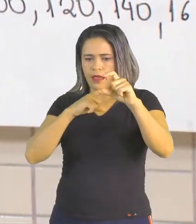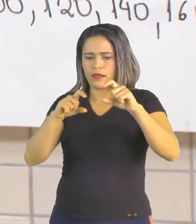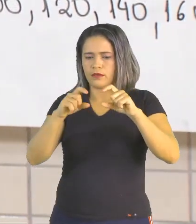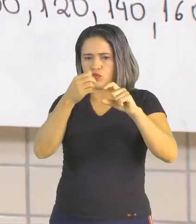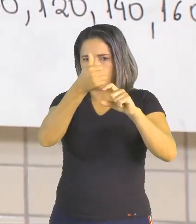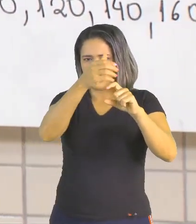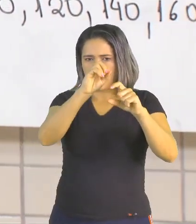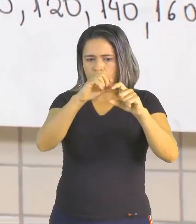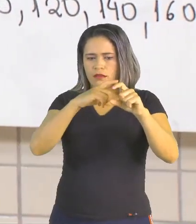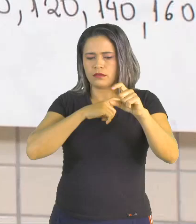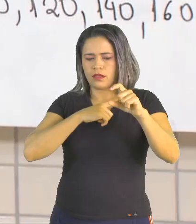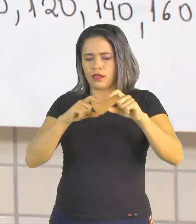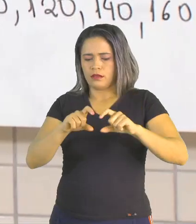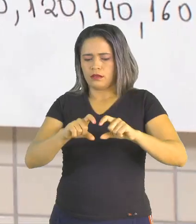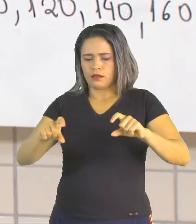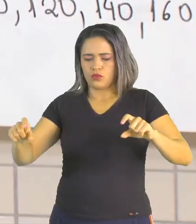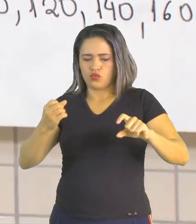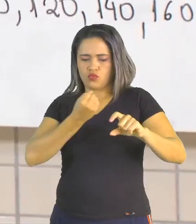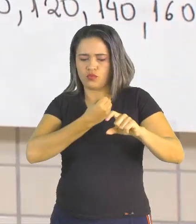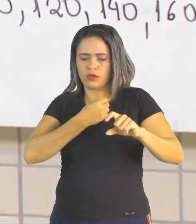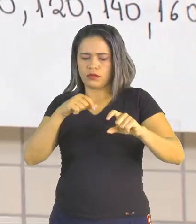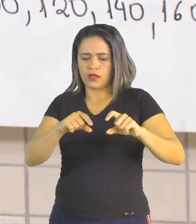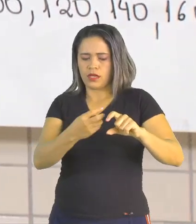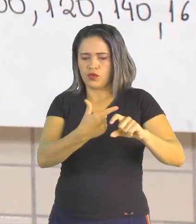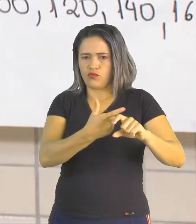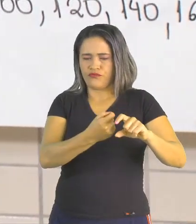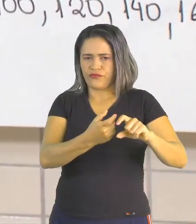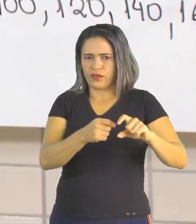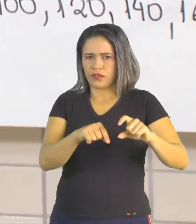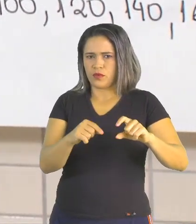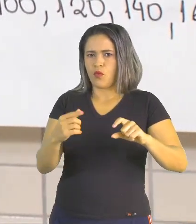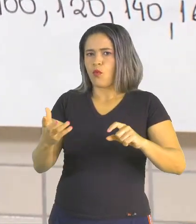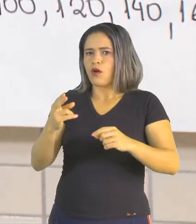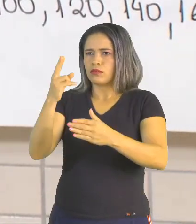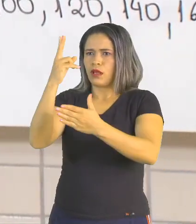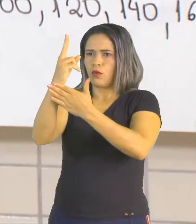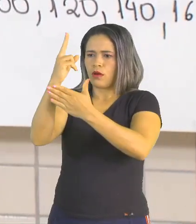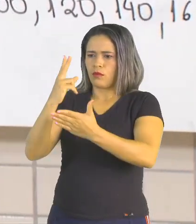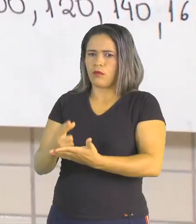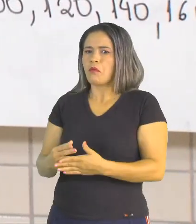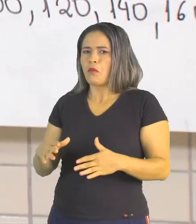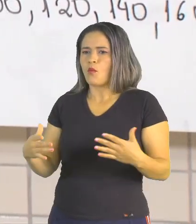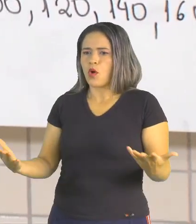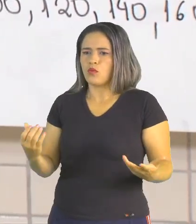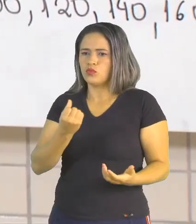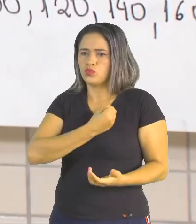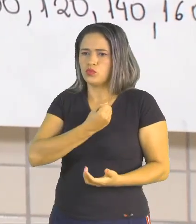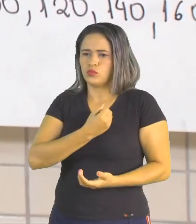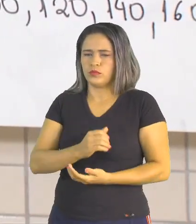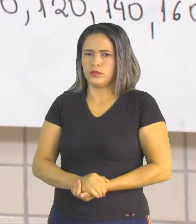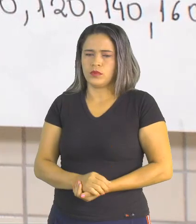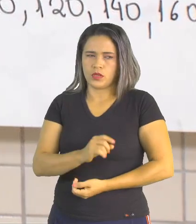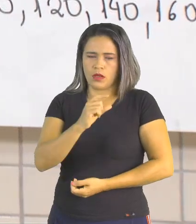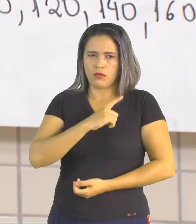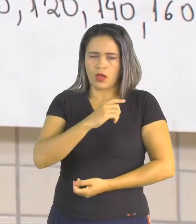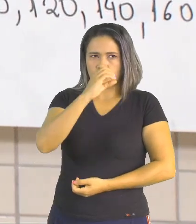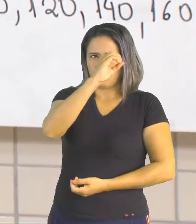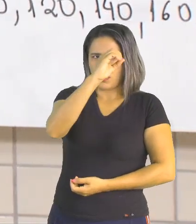10 quanto nos múltiplos de 20. Quais são eles que se repetem aqui? Eu tenho